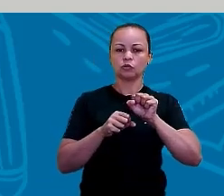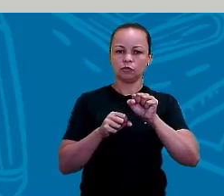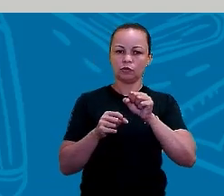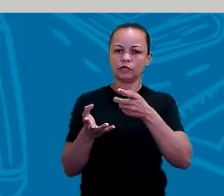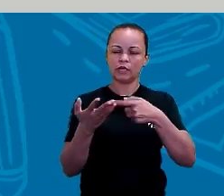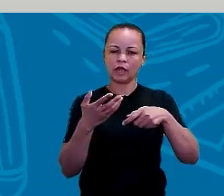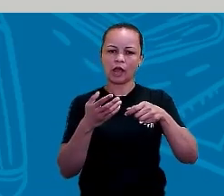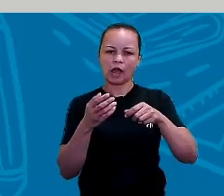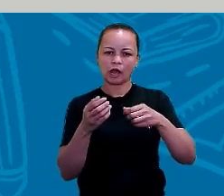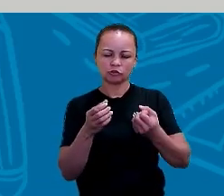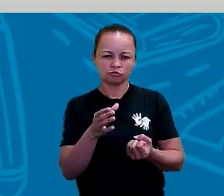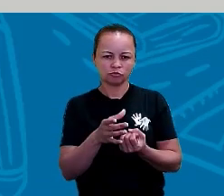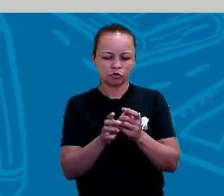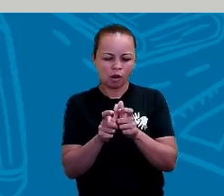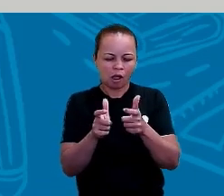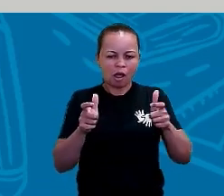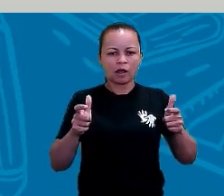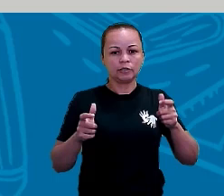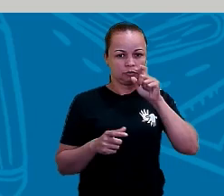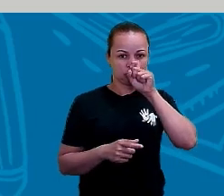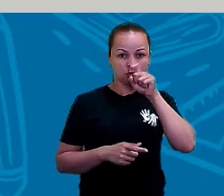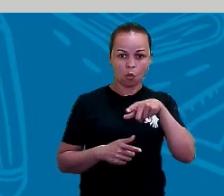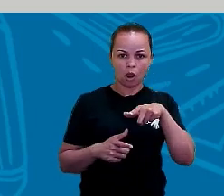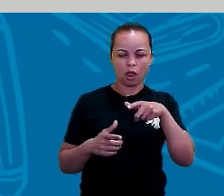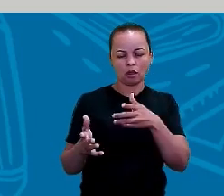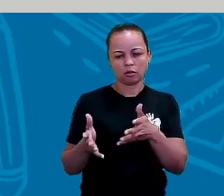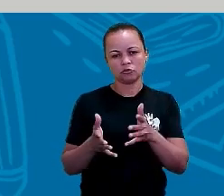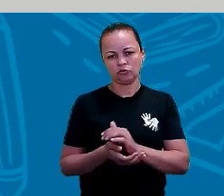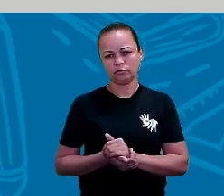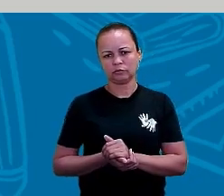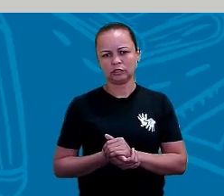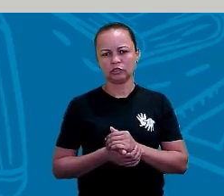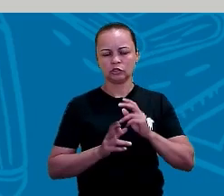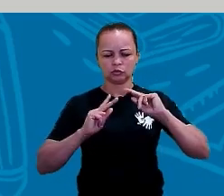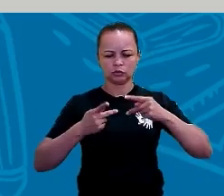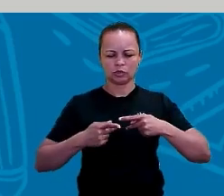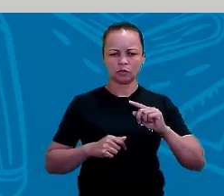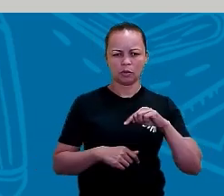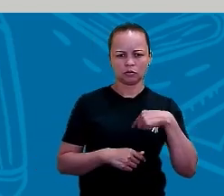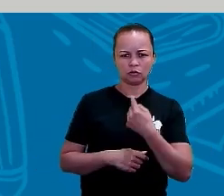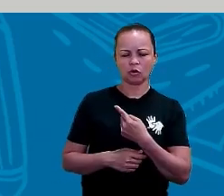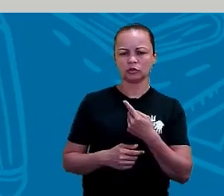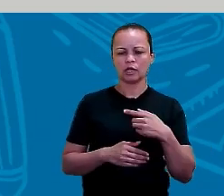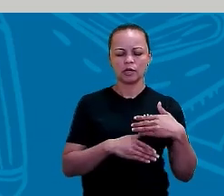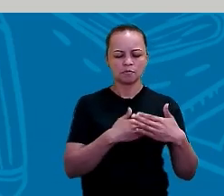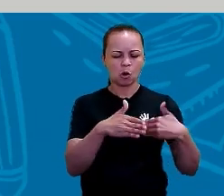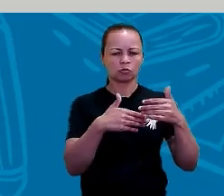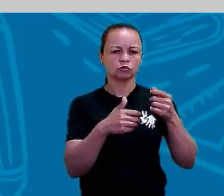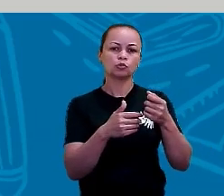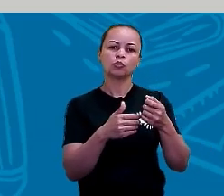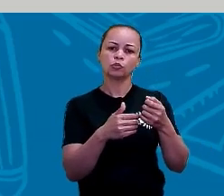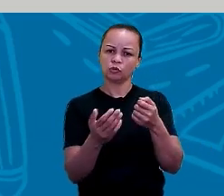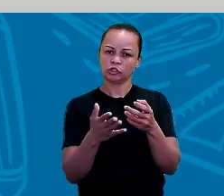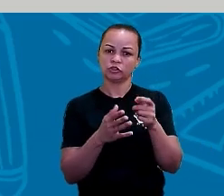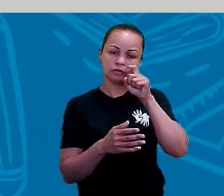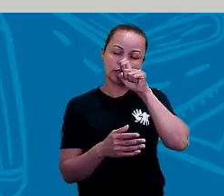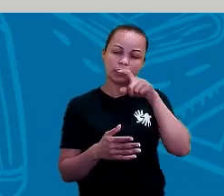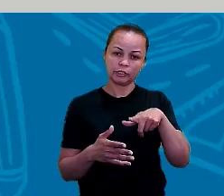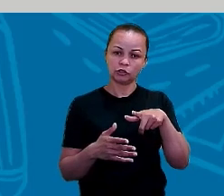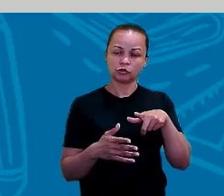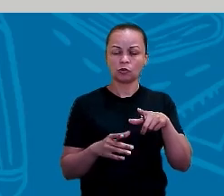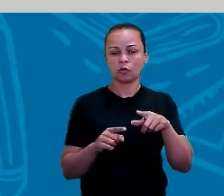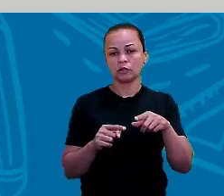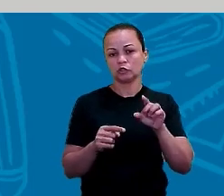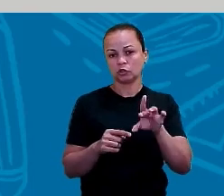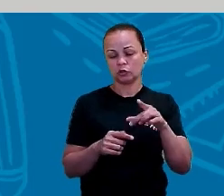do lixo. Vocês sabem que nós seres humanos e qualquer outro ser vivo, ele produz lixo, certo? Sendo que esse lixo ele